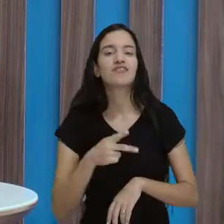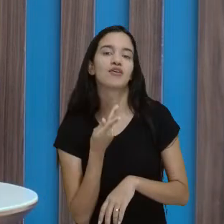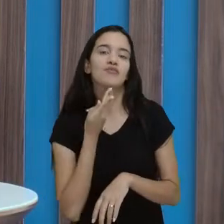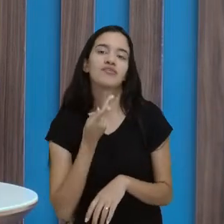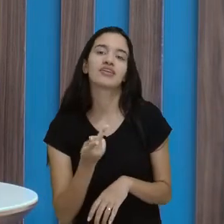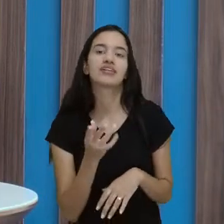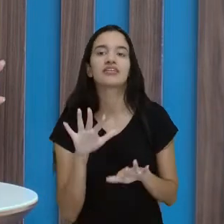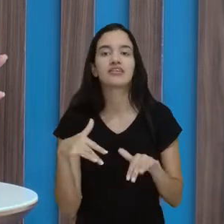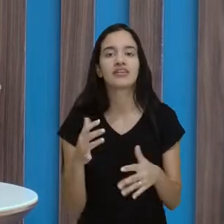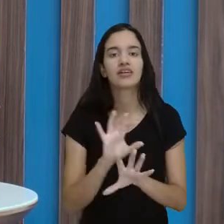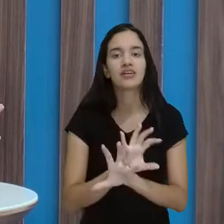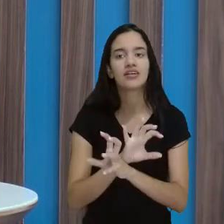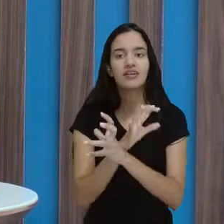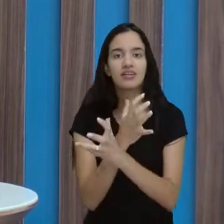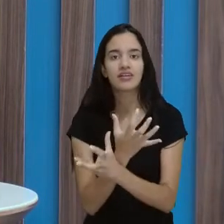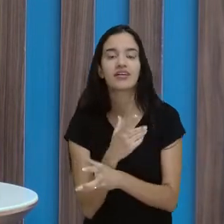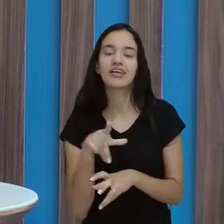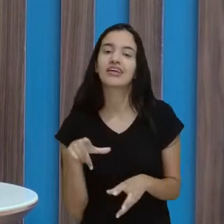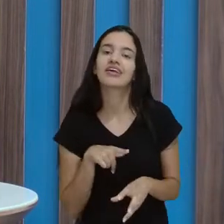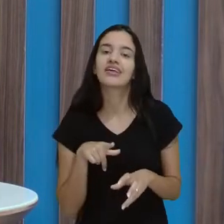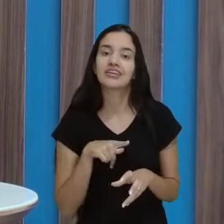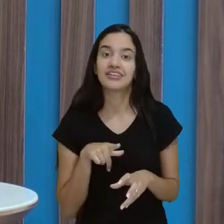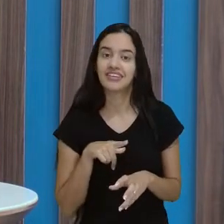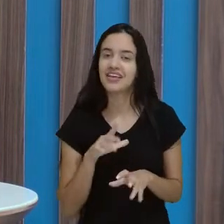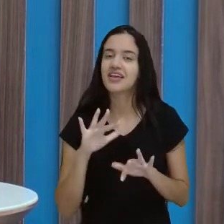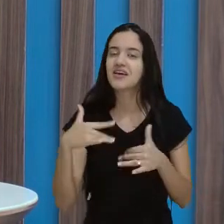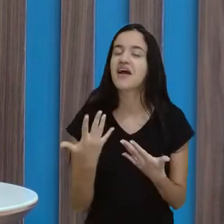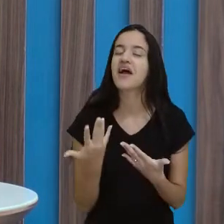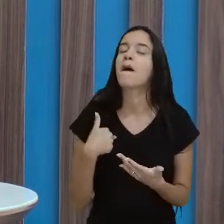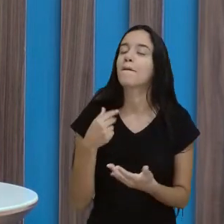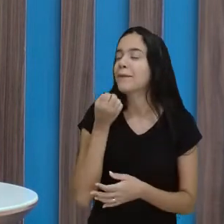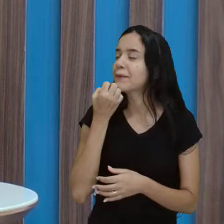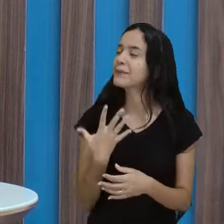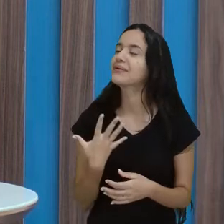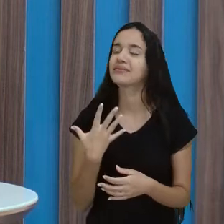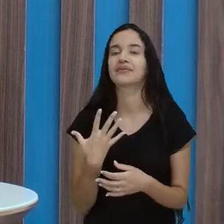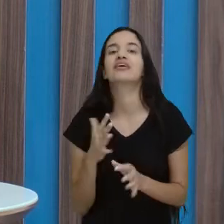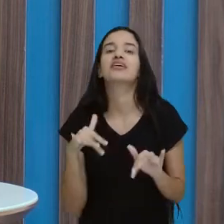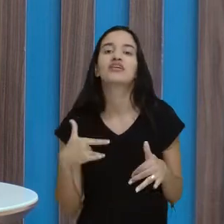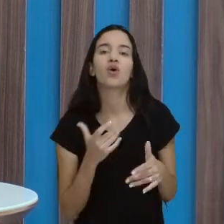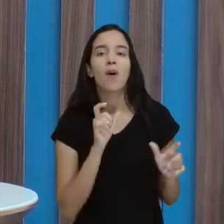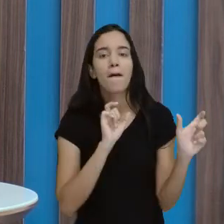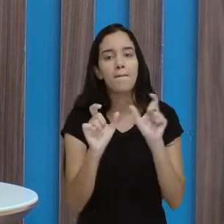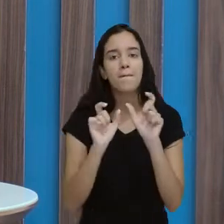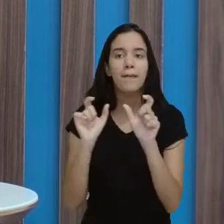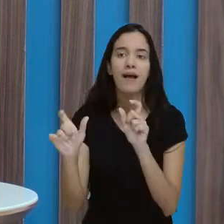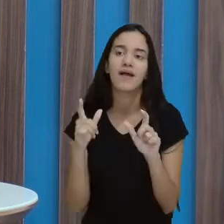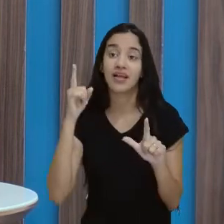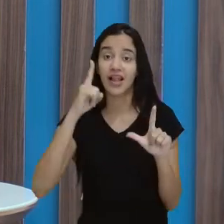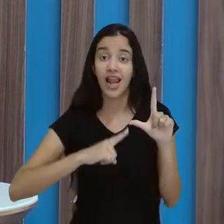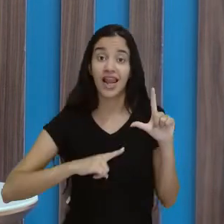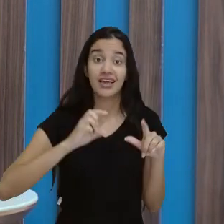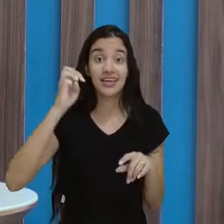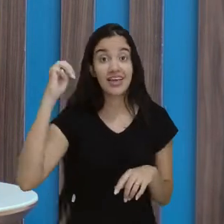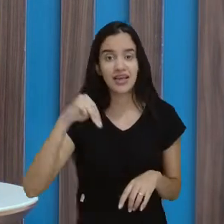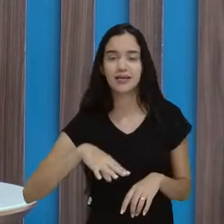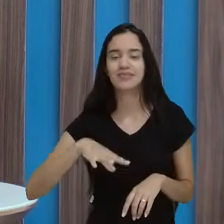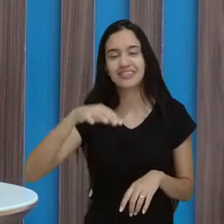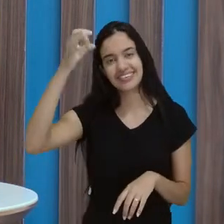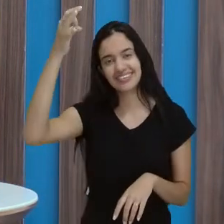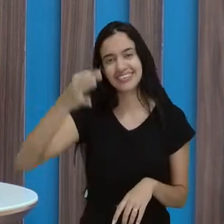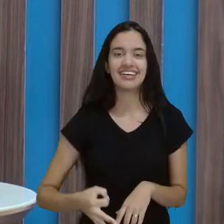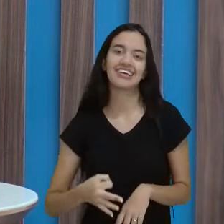que vertebrados são animais que têm ossos. Muito bem. E também disse que todas aquelas palavras tinham a letra M.